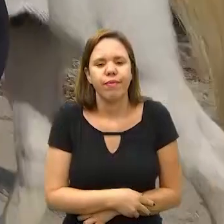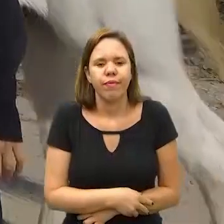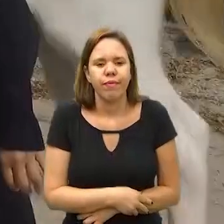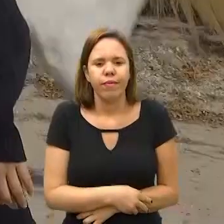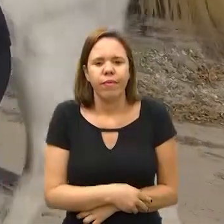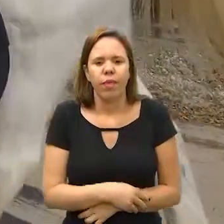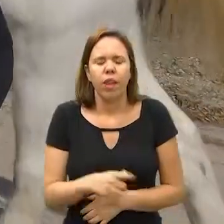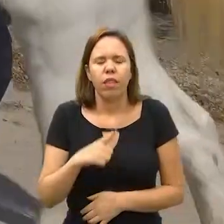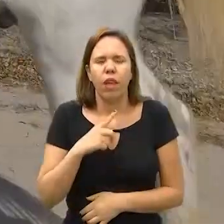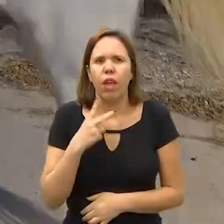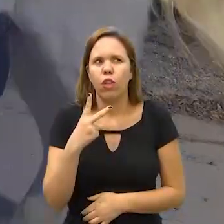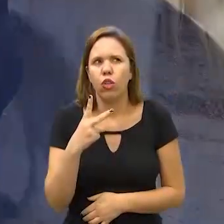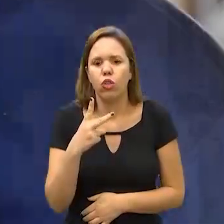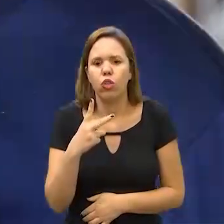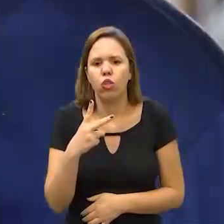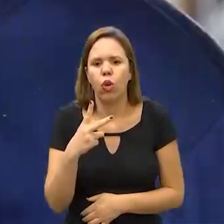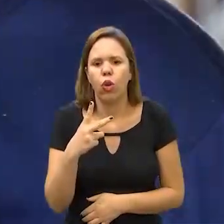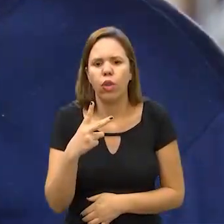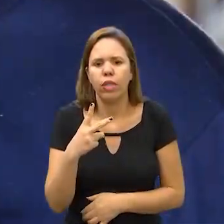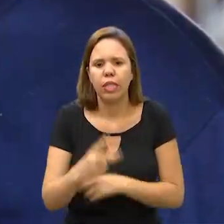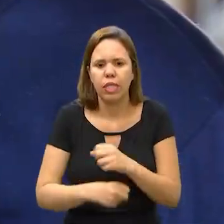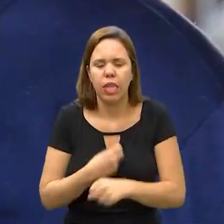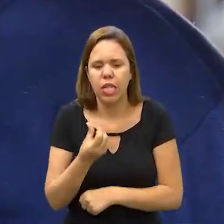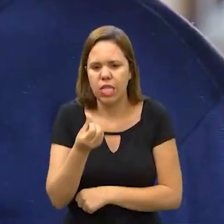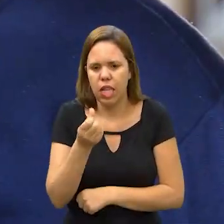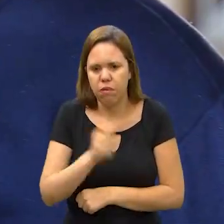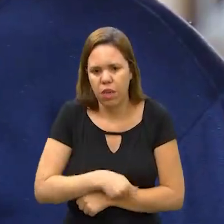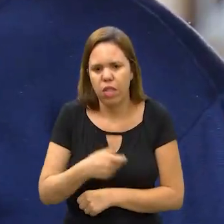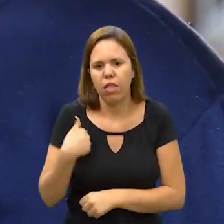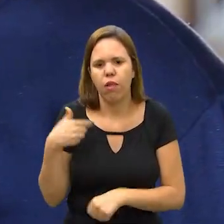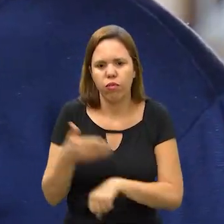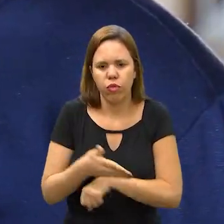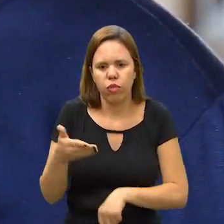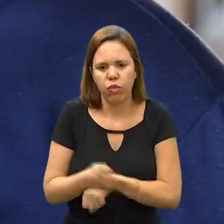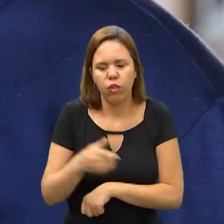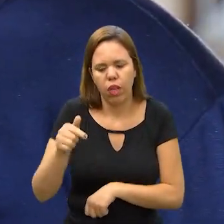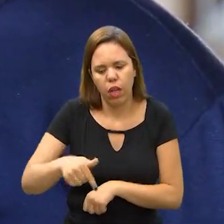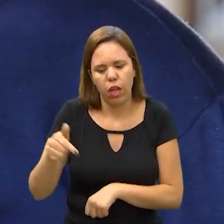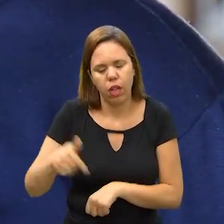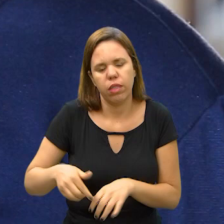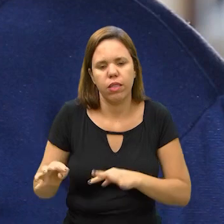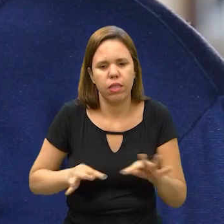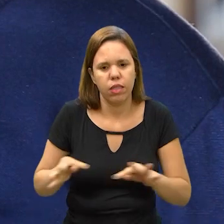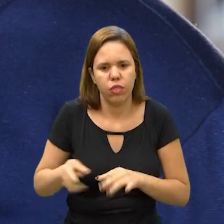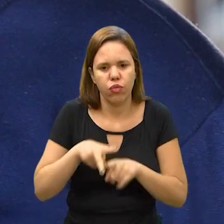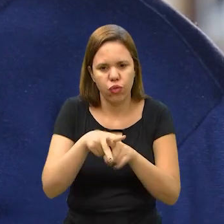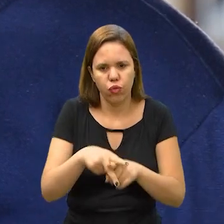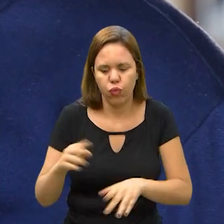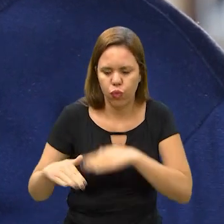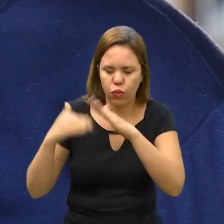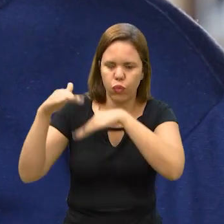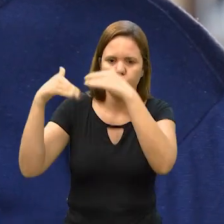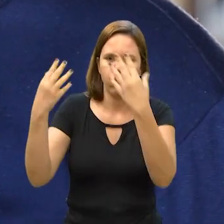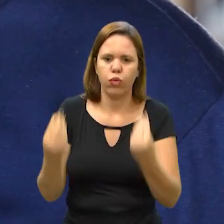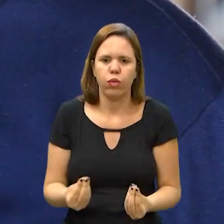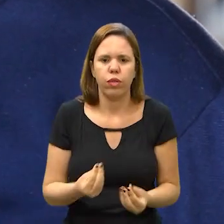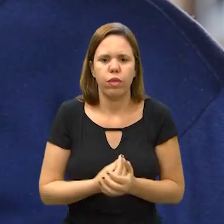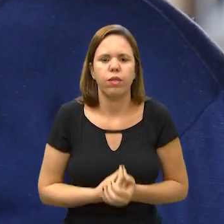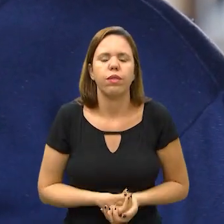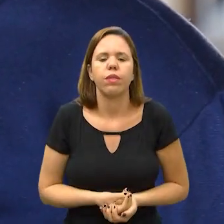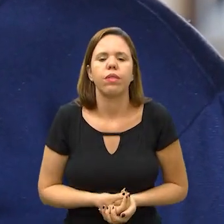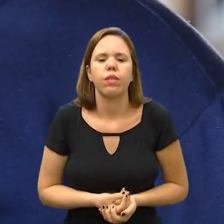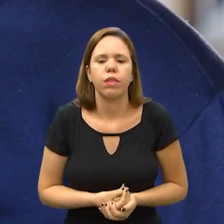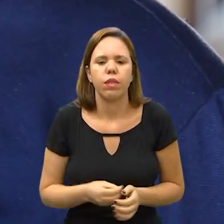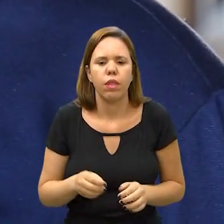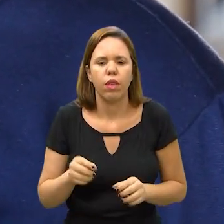tem 2 anos e 6 meses, mais ou menos, que a gente está aqui com o pessoal da Eco. A Júlia tem evoluído muito, tanto